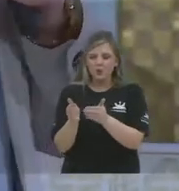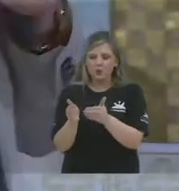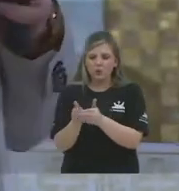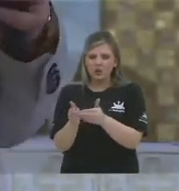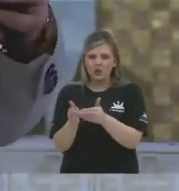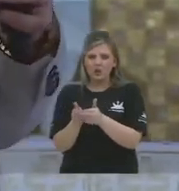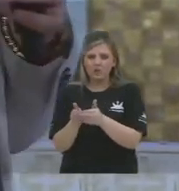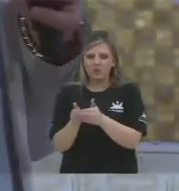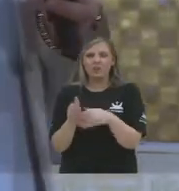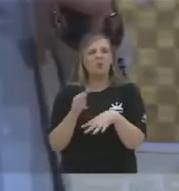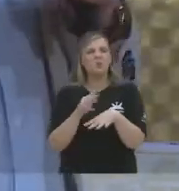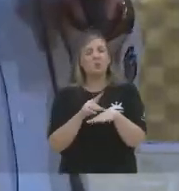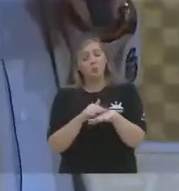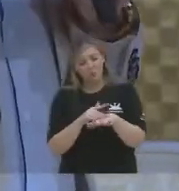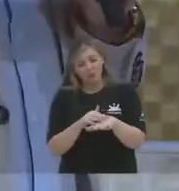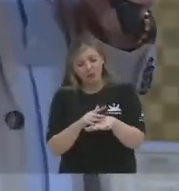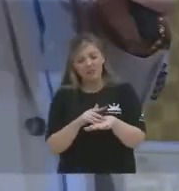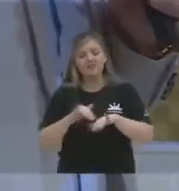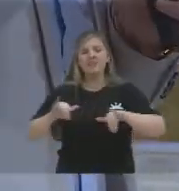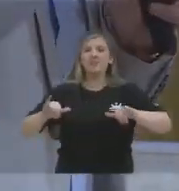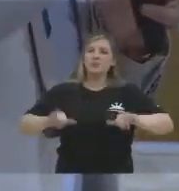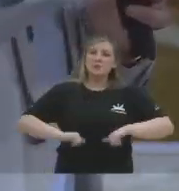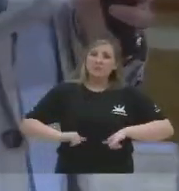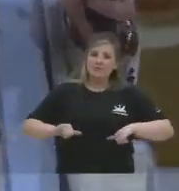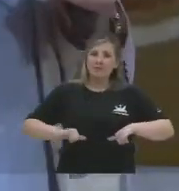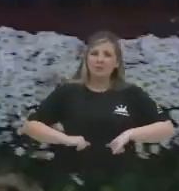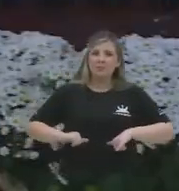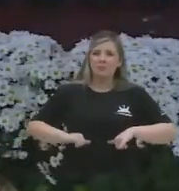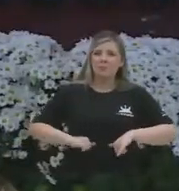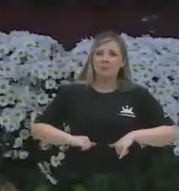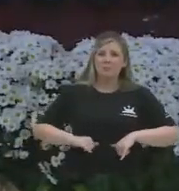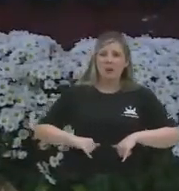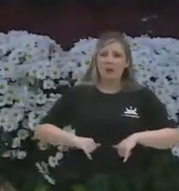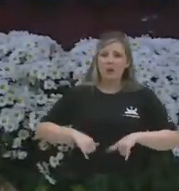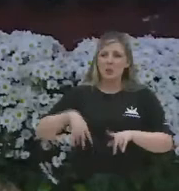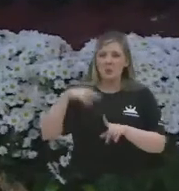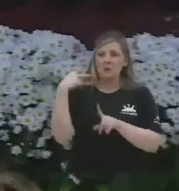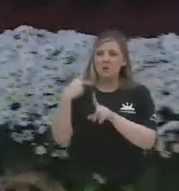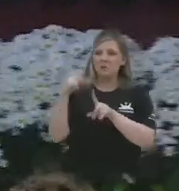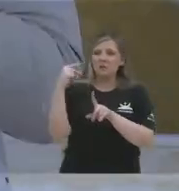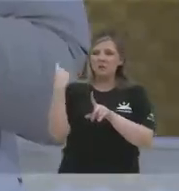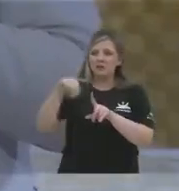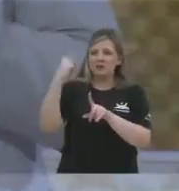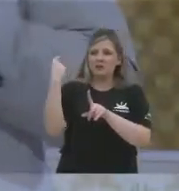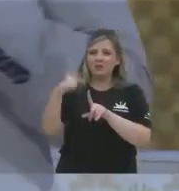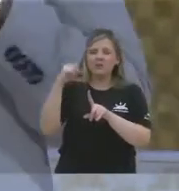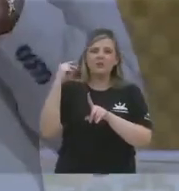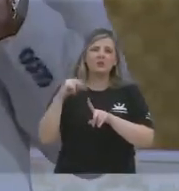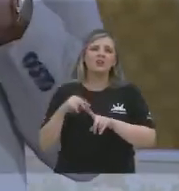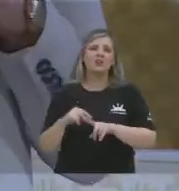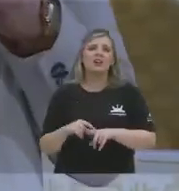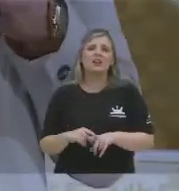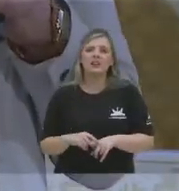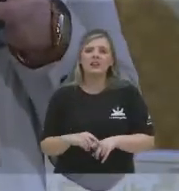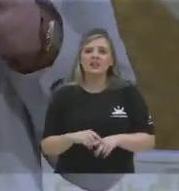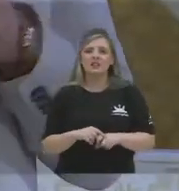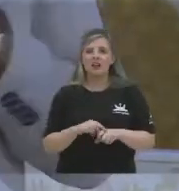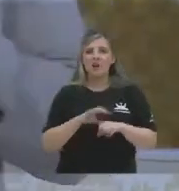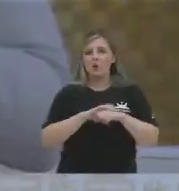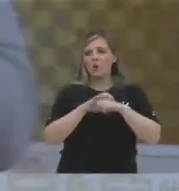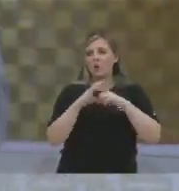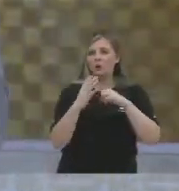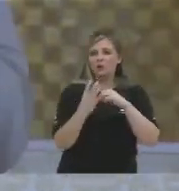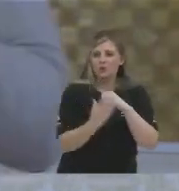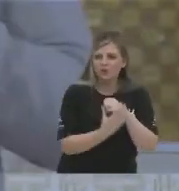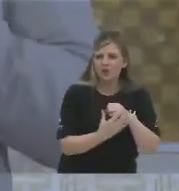entra sofrimentos. A violência pode me atingir. O vírus pode me atingir.